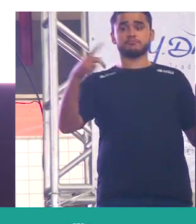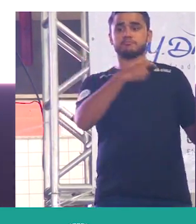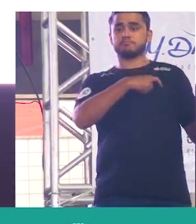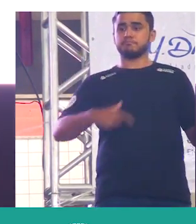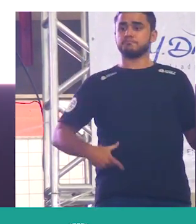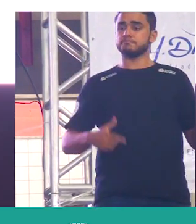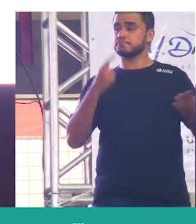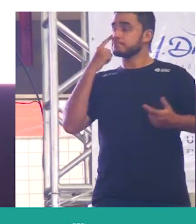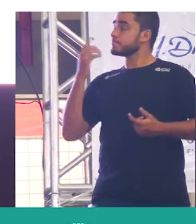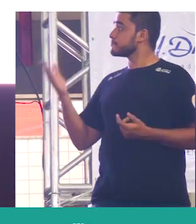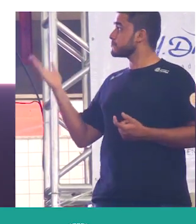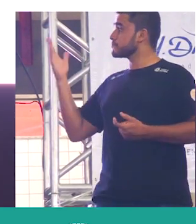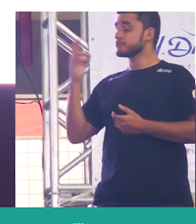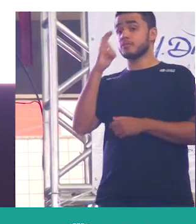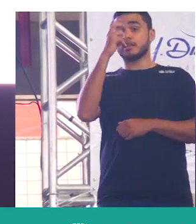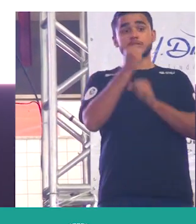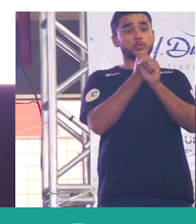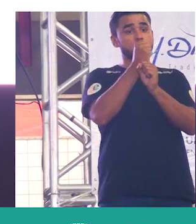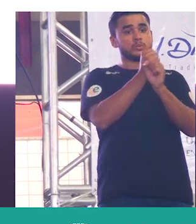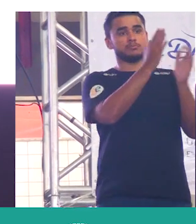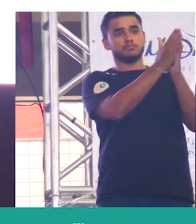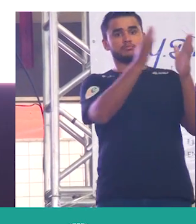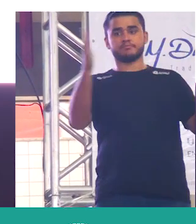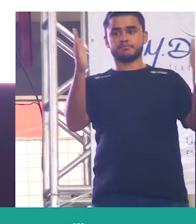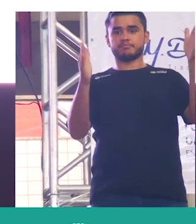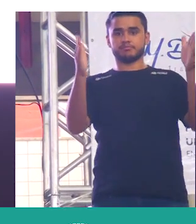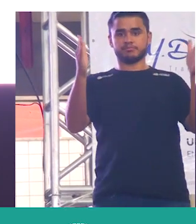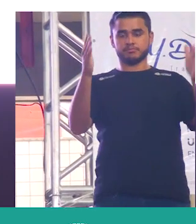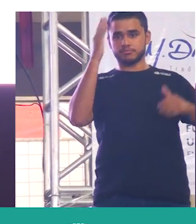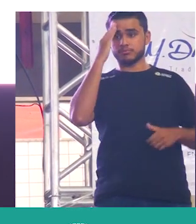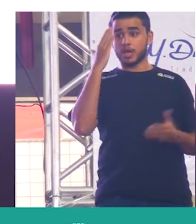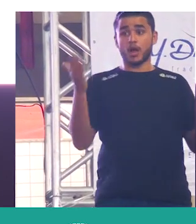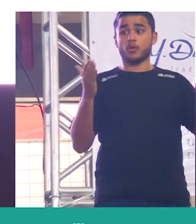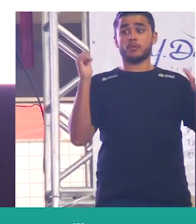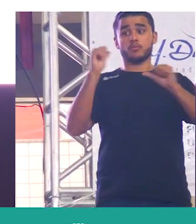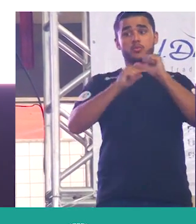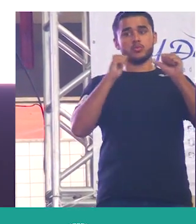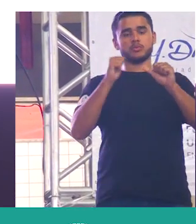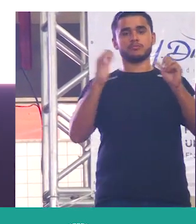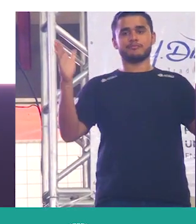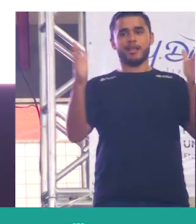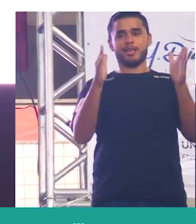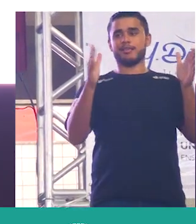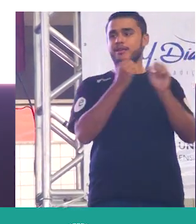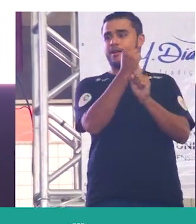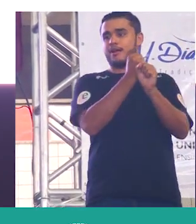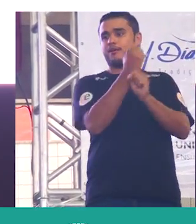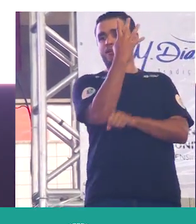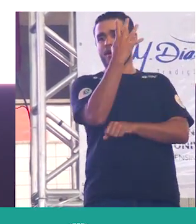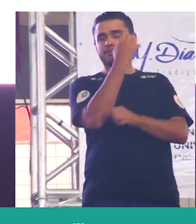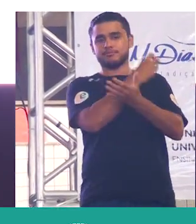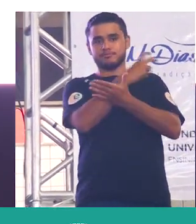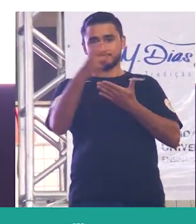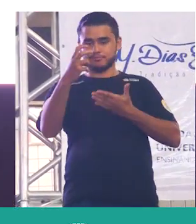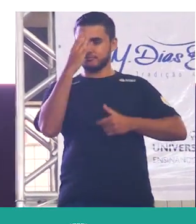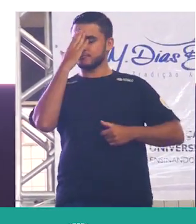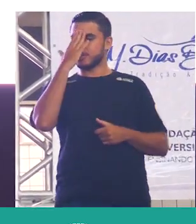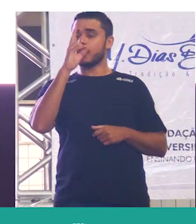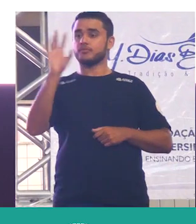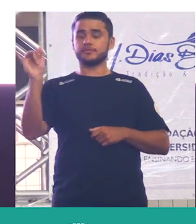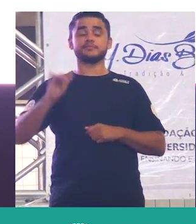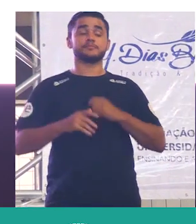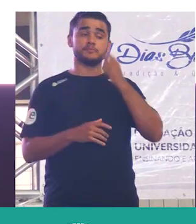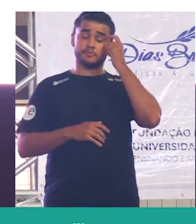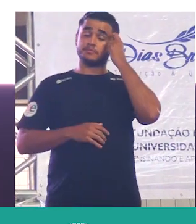por mandato de 5 anos, diferentemente de hoje, que são 4 anos. Naquela época eram